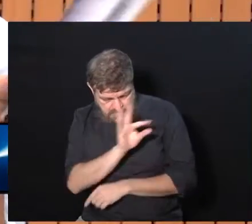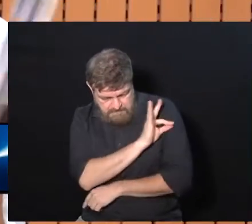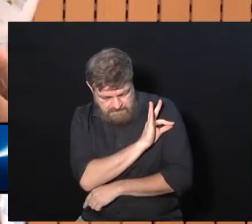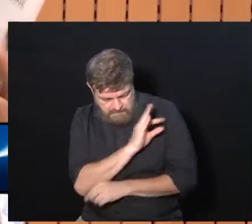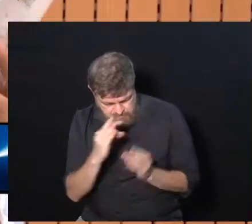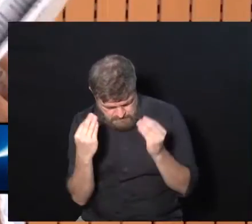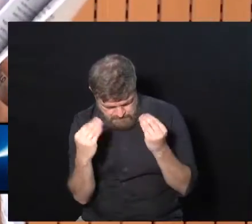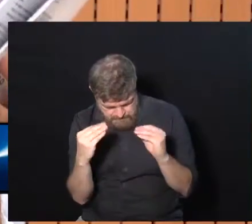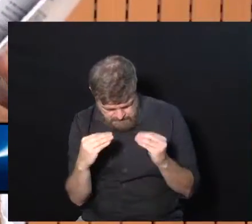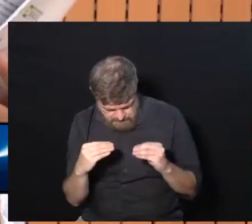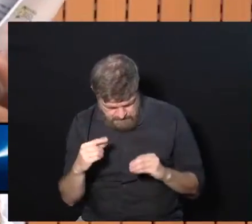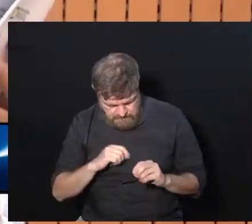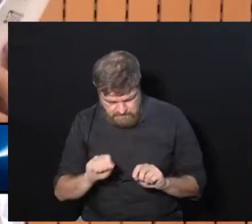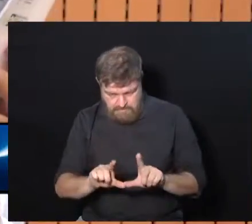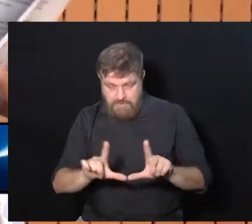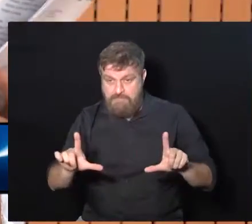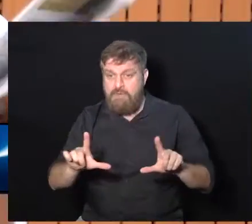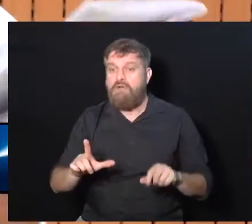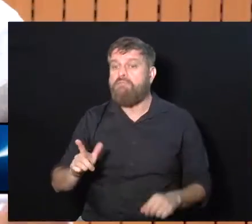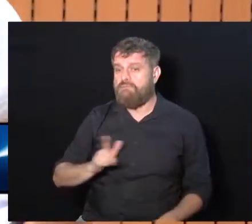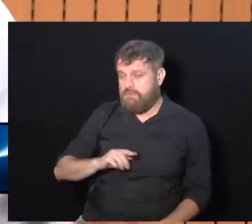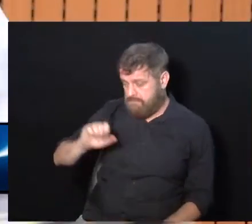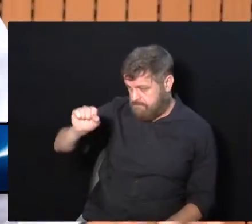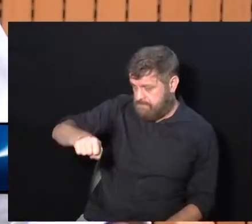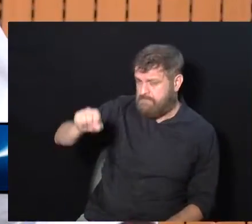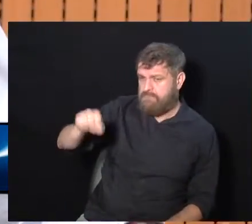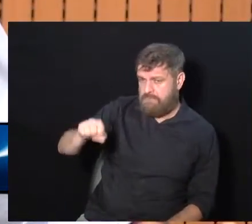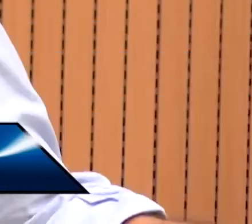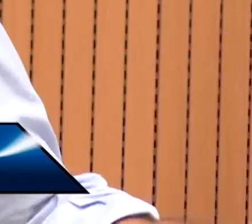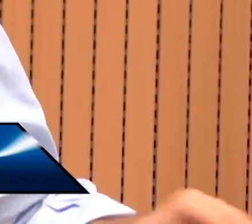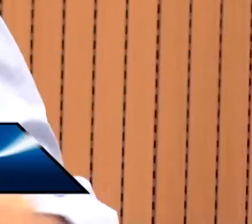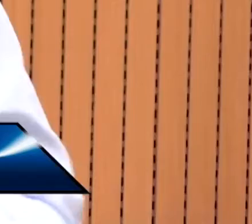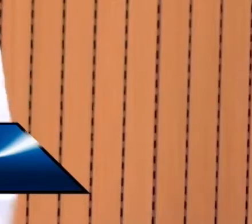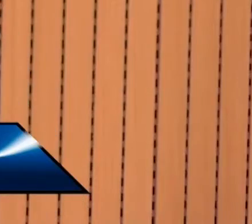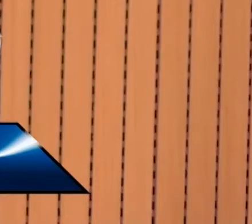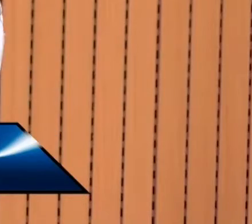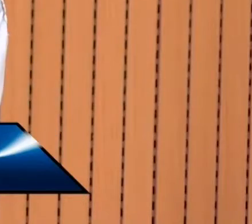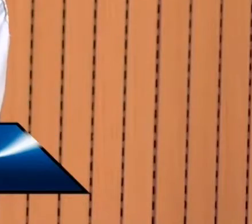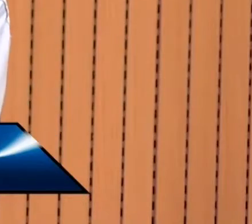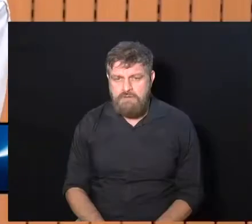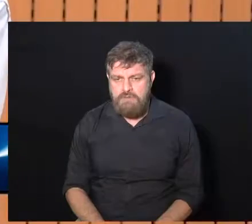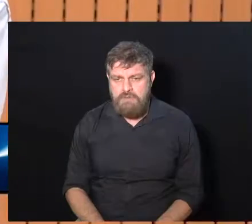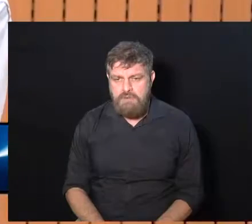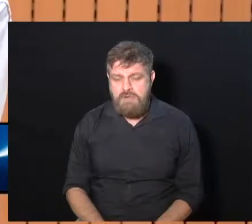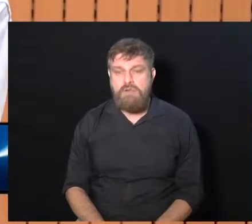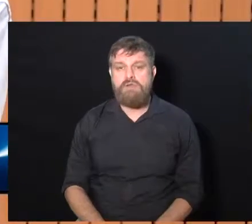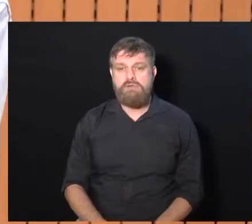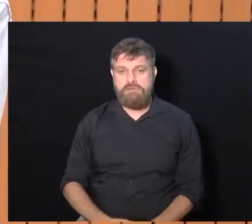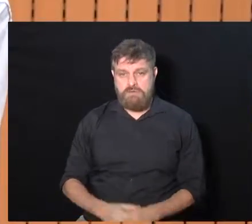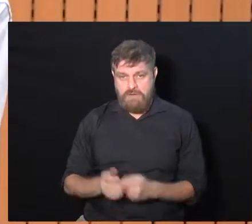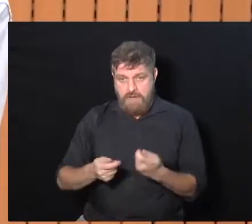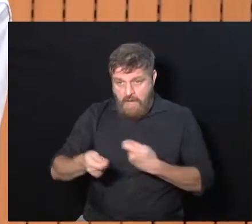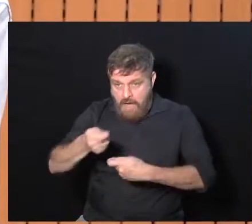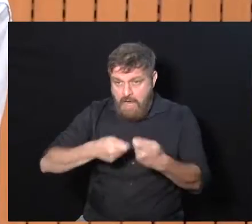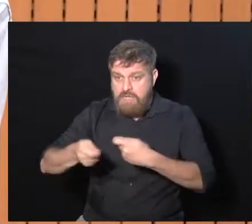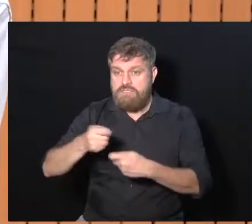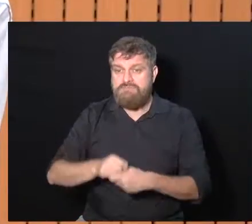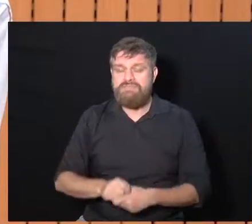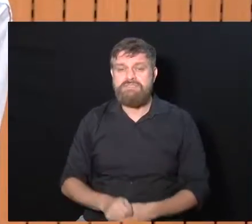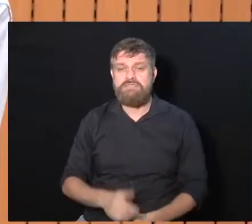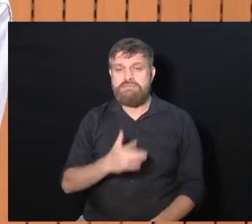Sim, eu esqueci de falar, ela está disponível na aba Administração,